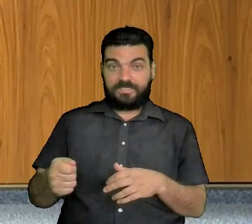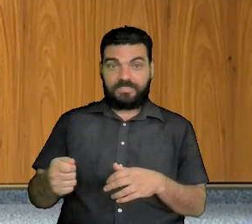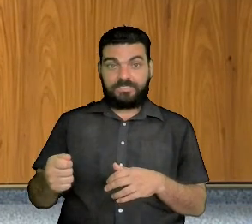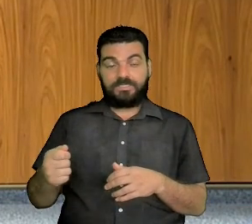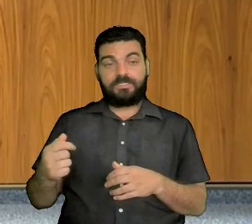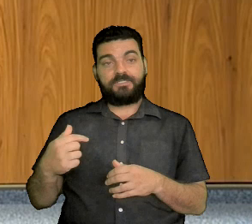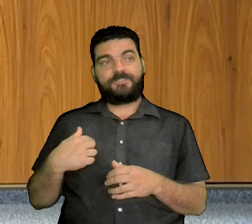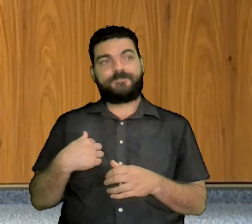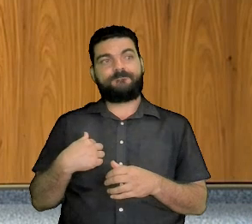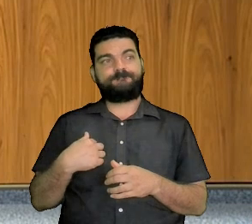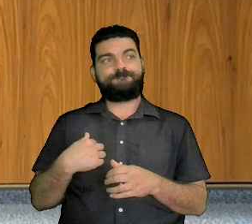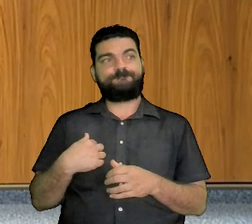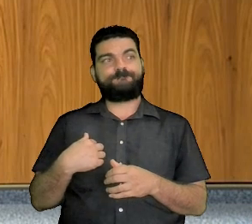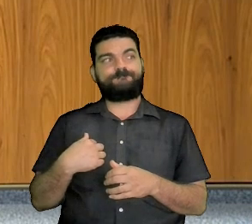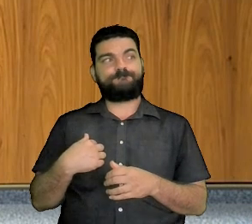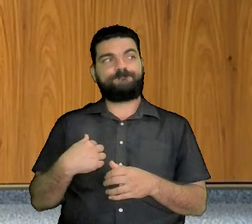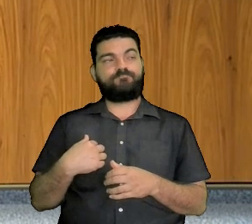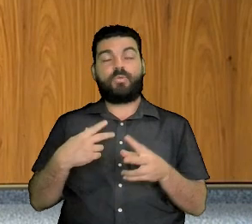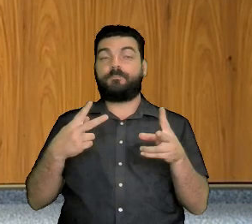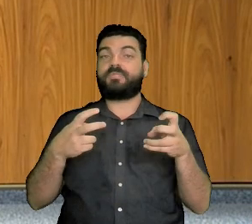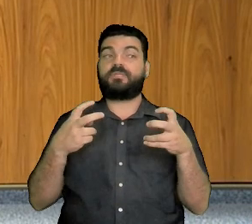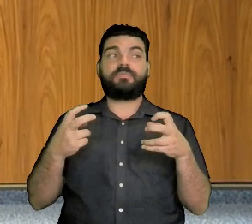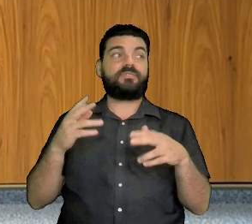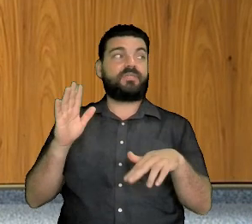desde que ingressei na magistratura, sempre vi